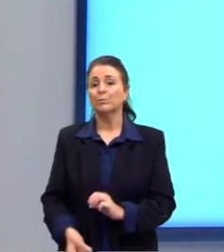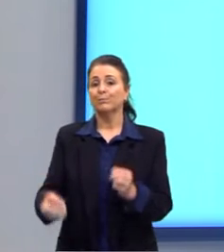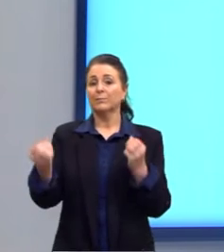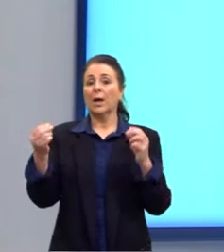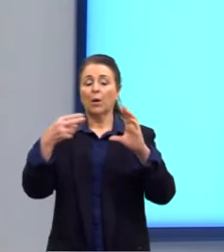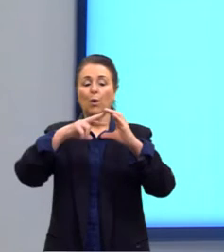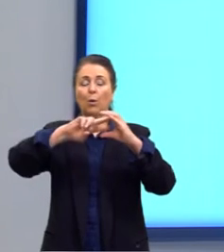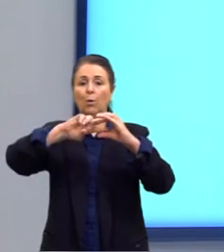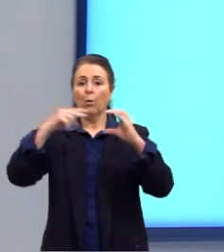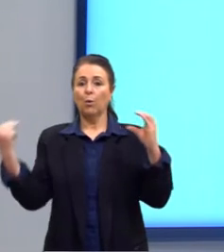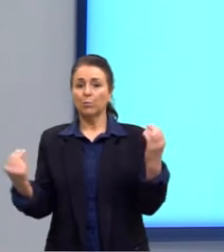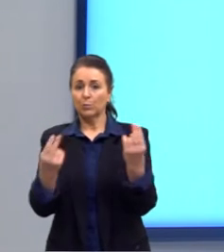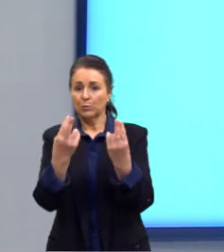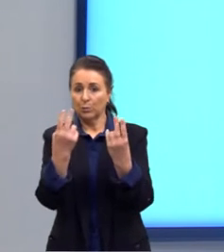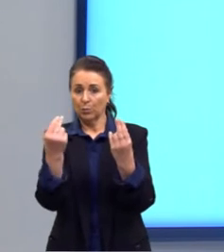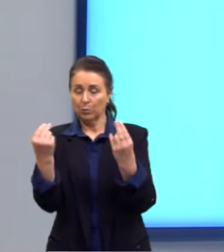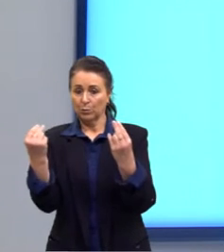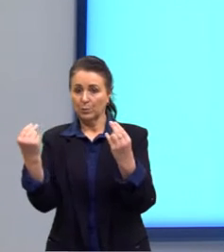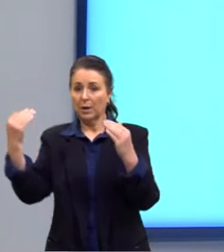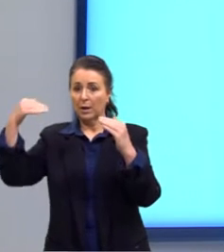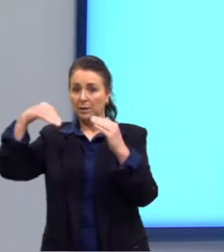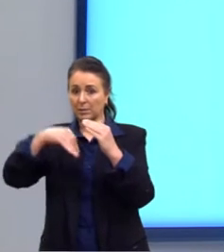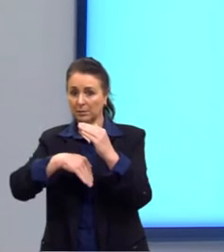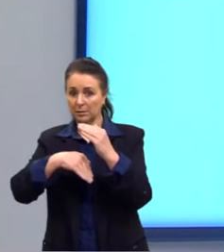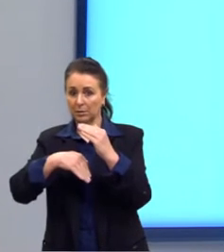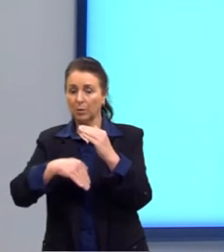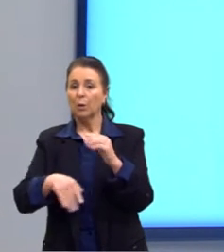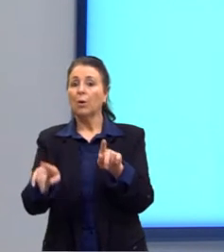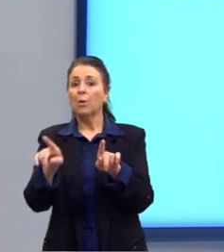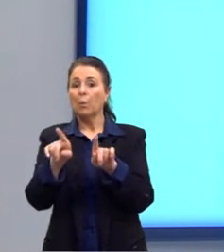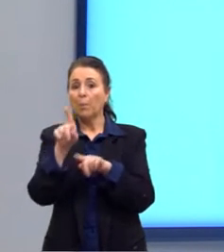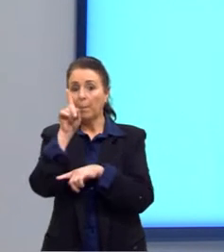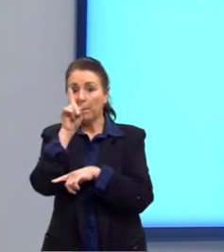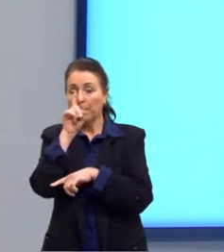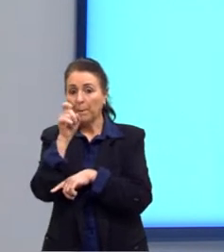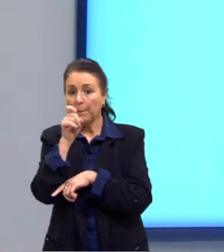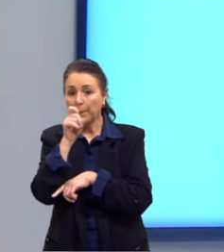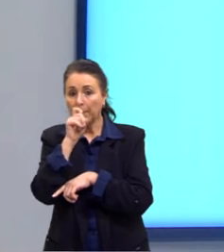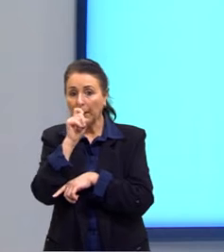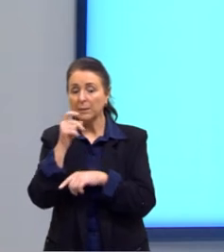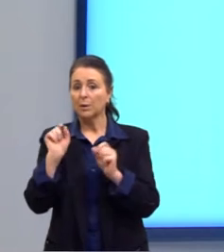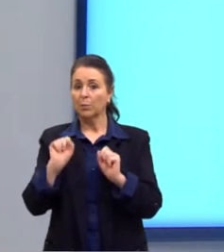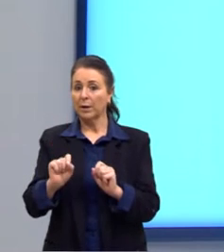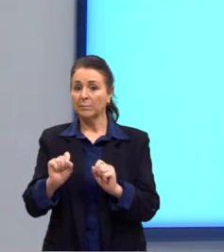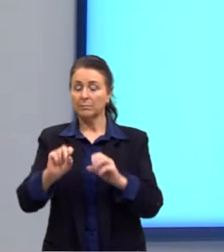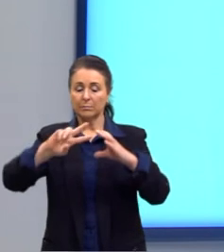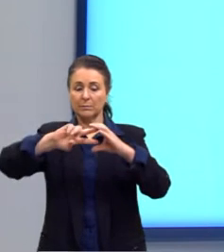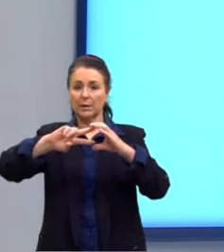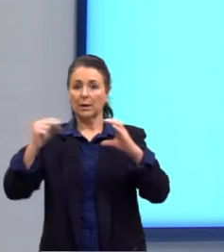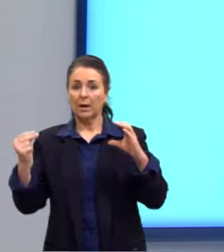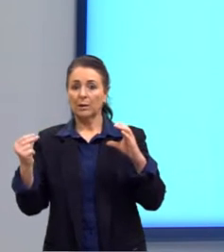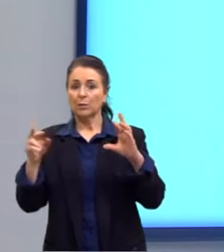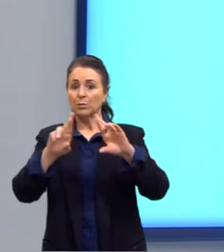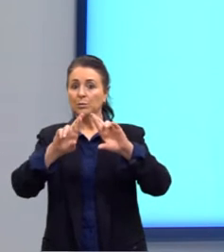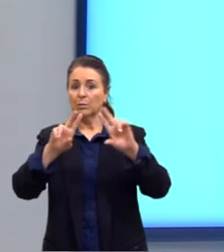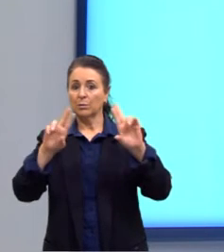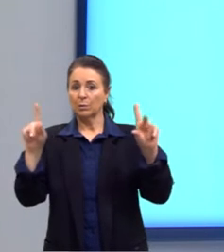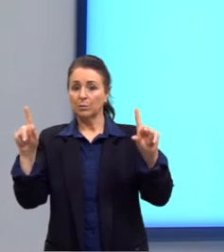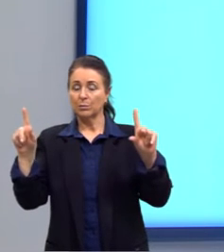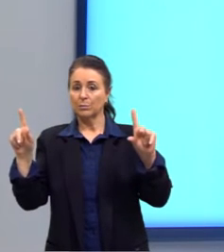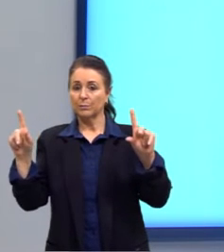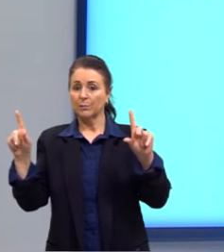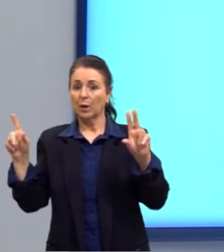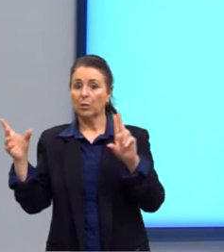azinho os pais devem ser heterozigotos dominantes né porque